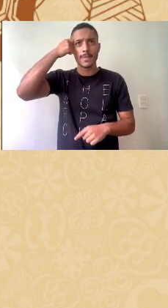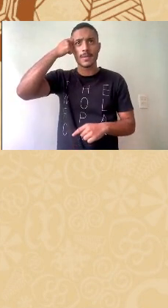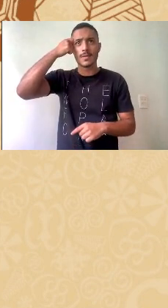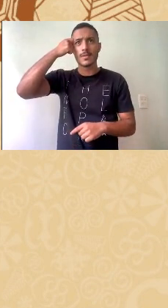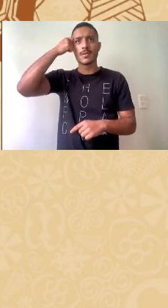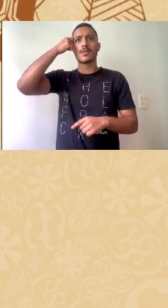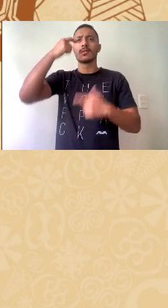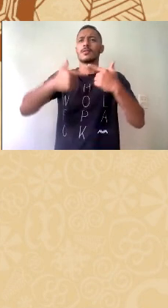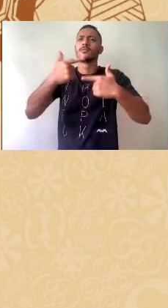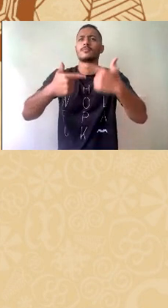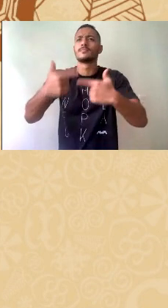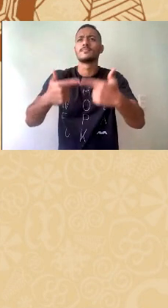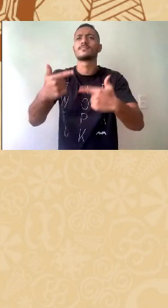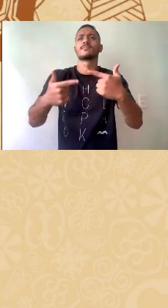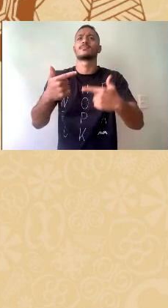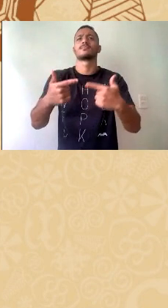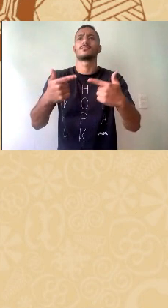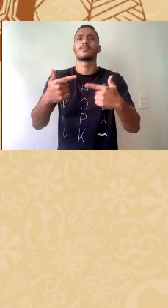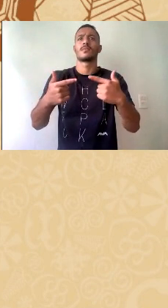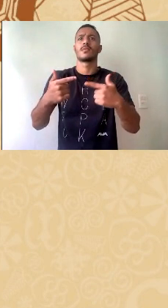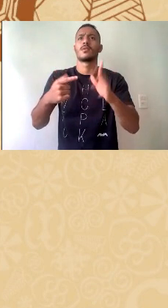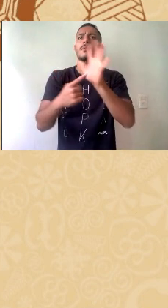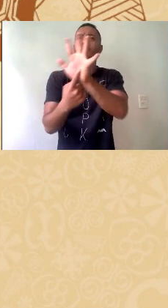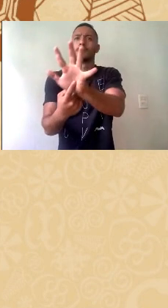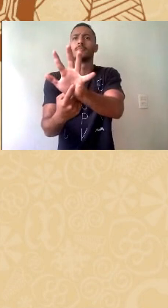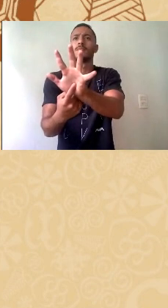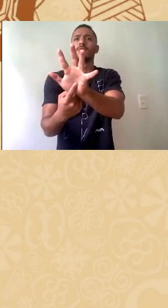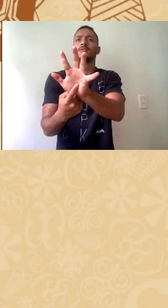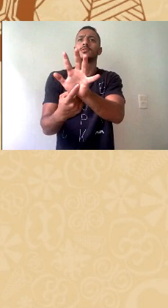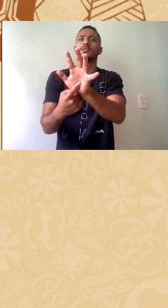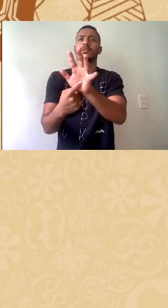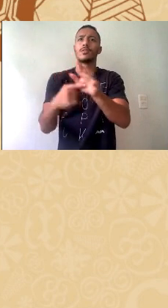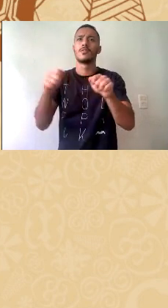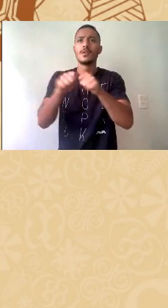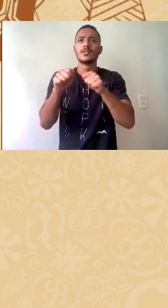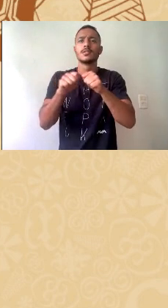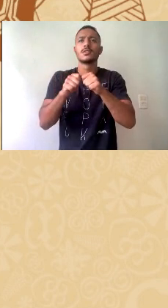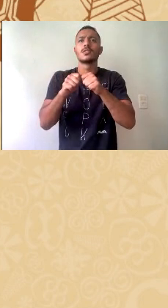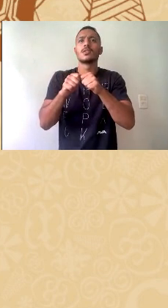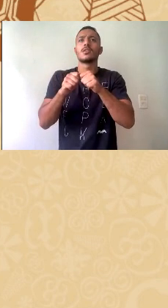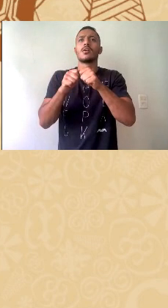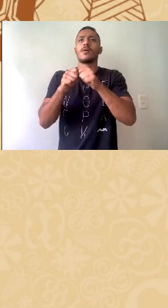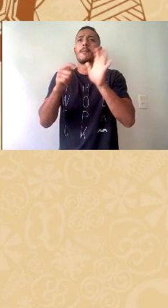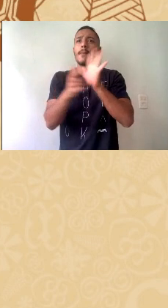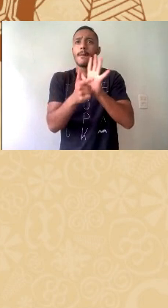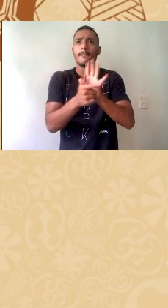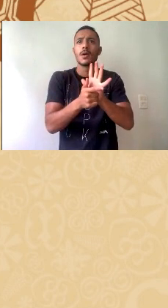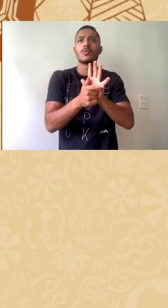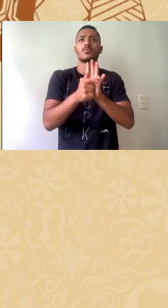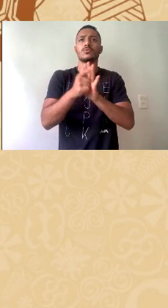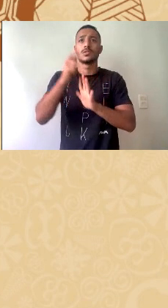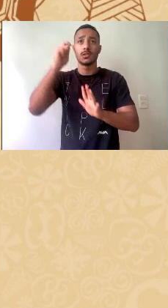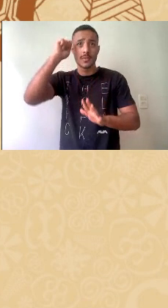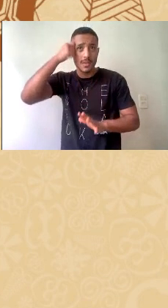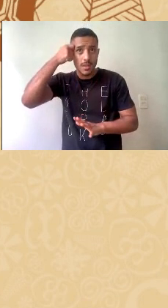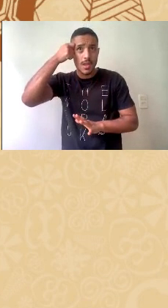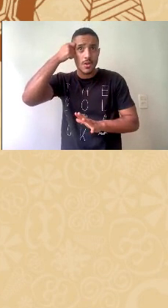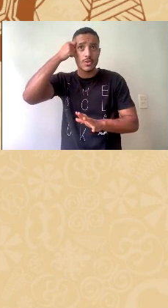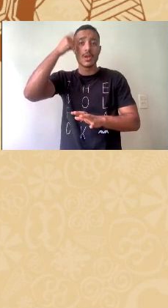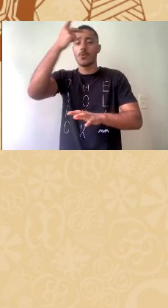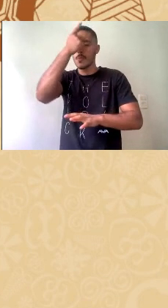ele sempre narra isso, assim, olha, quem fazia o papel de negros eram brancos que pintavam suas peles, né, de negro para